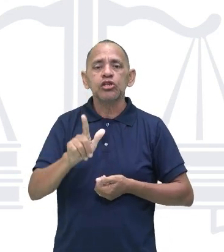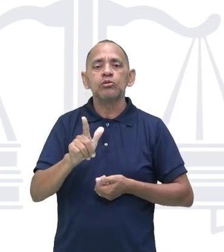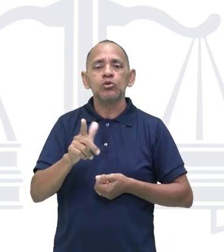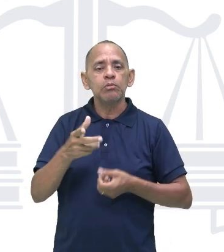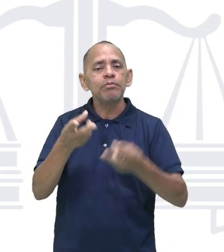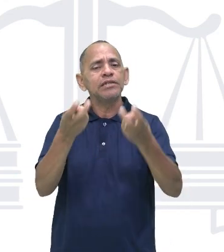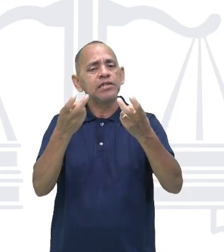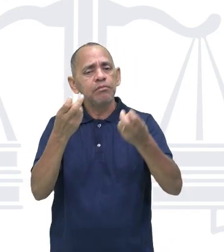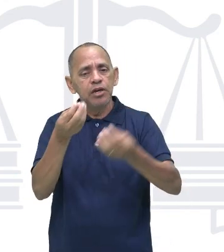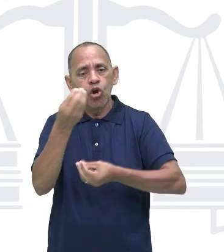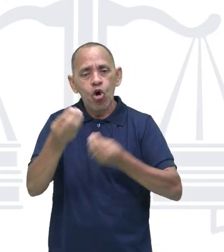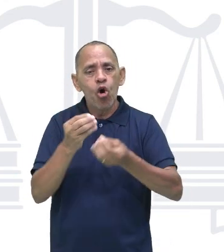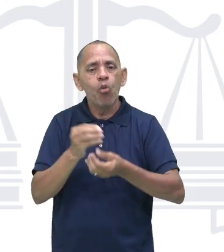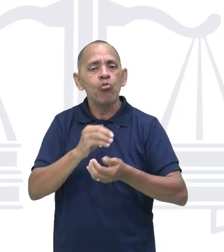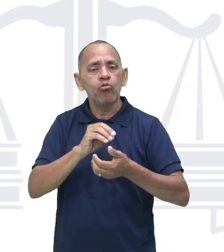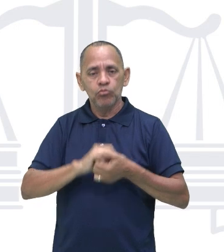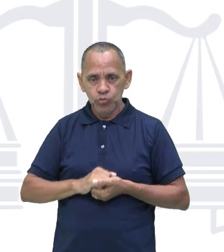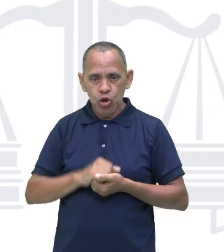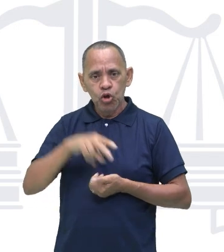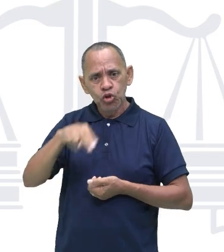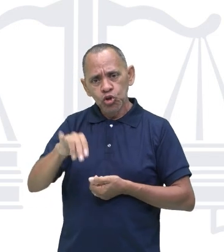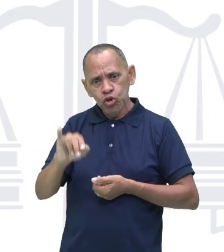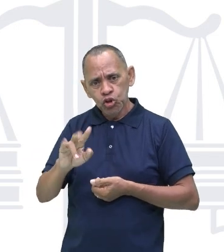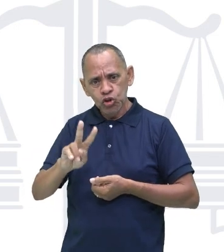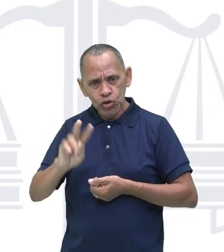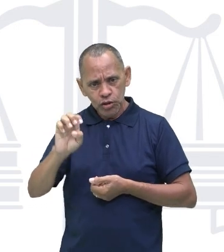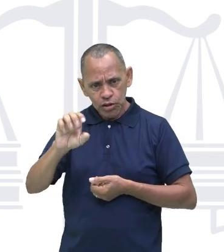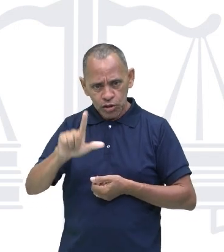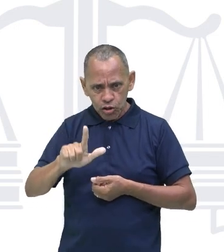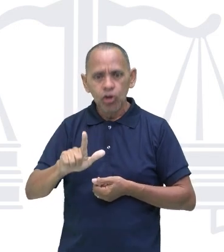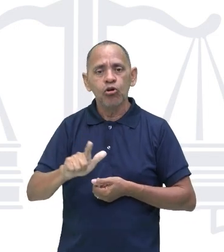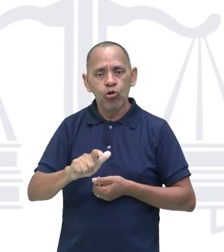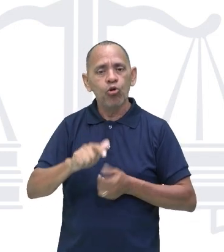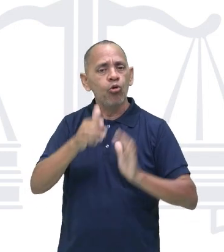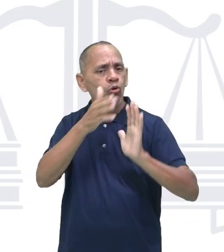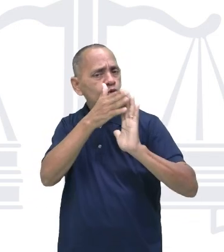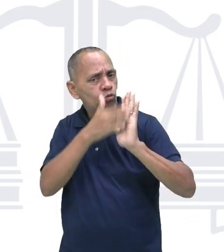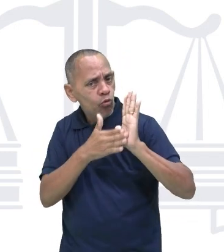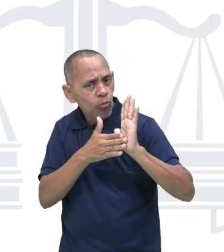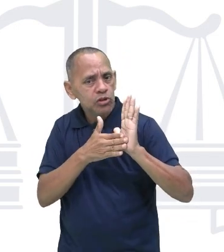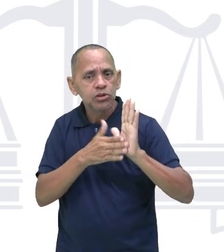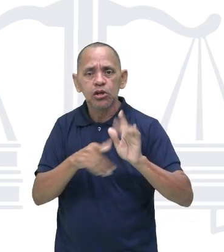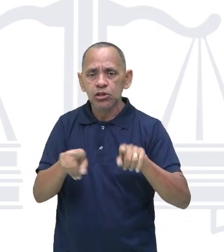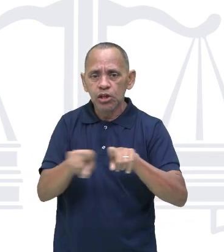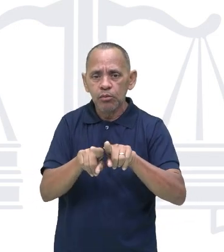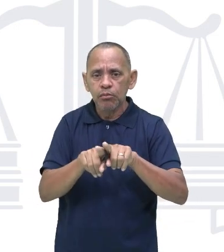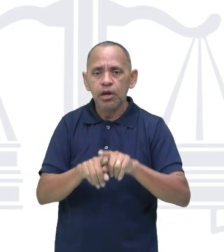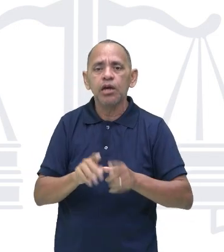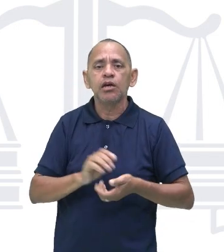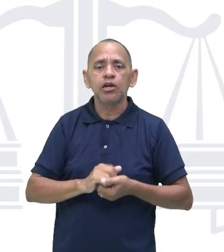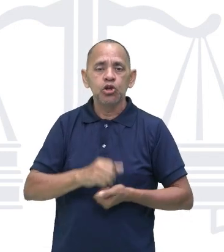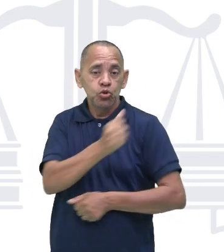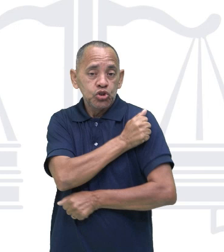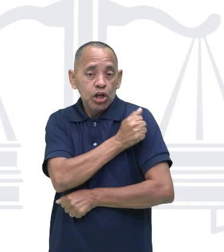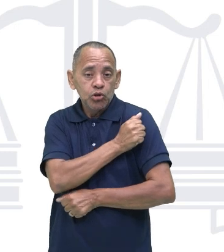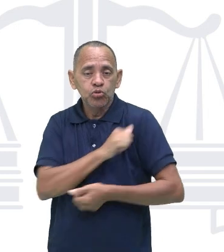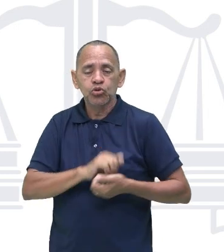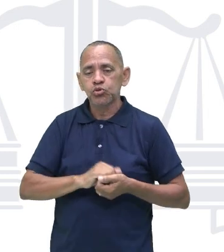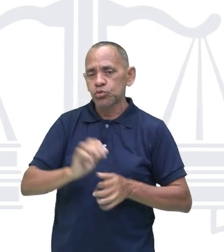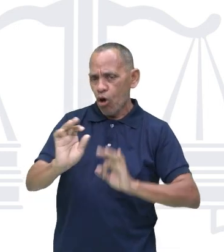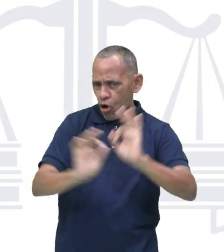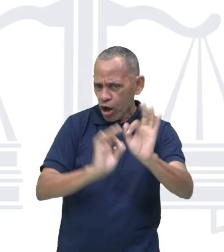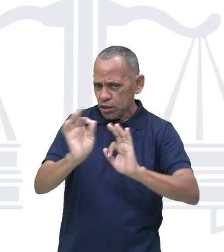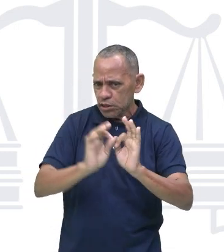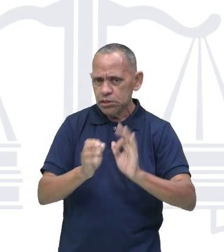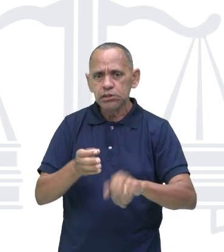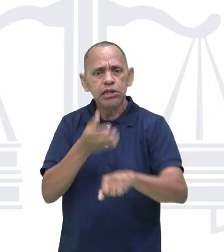aprendizagem de cada estudante. Então, essa avaliação formativa ela é extremamente importante para nortear as nossas práticas na